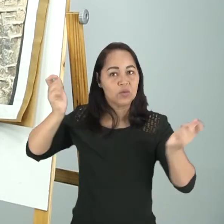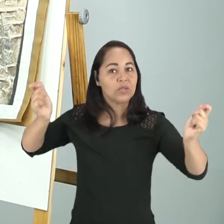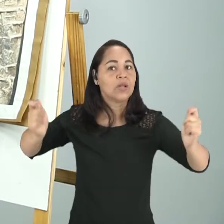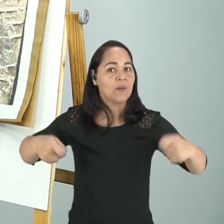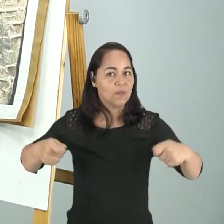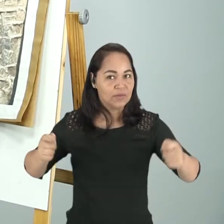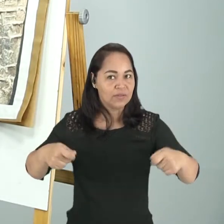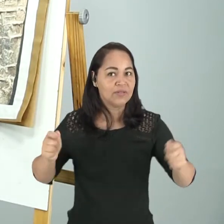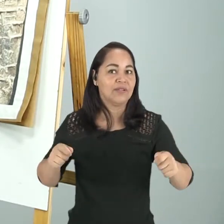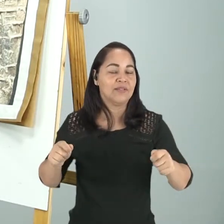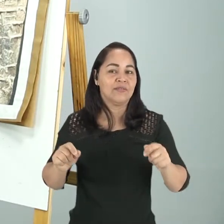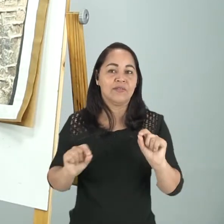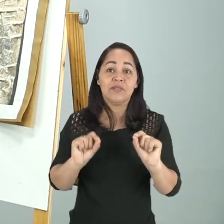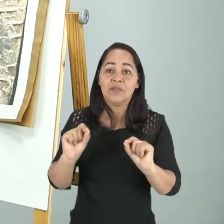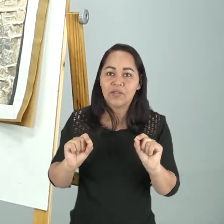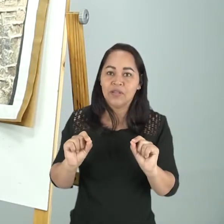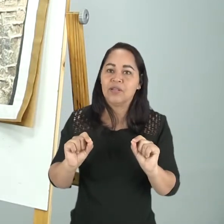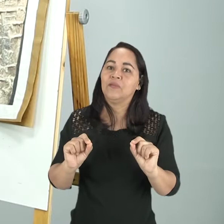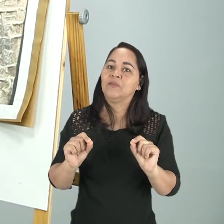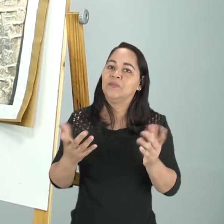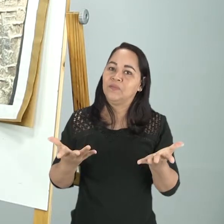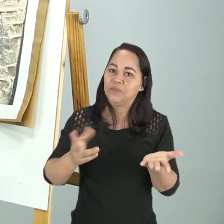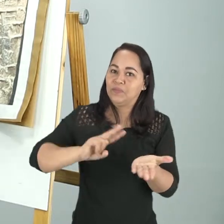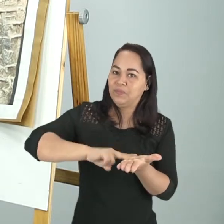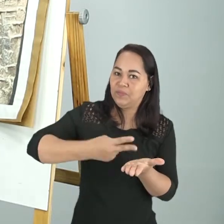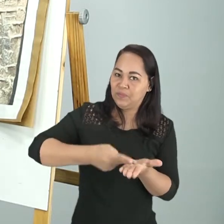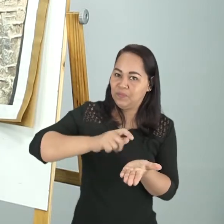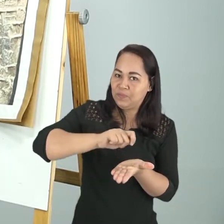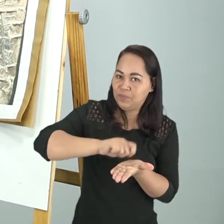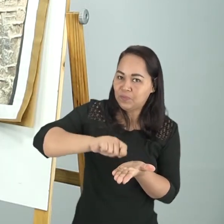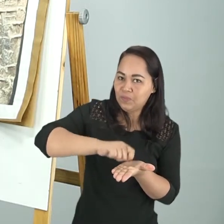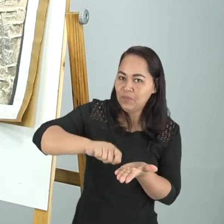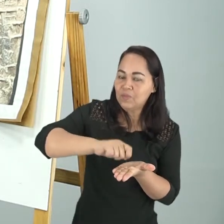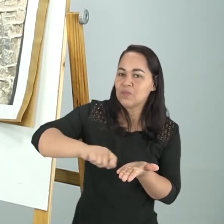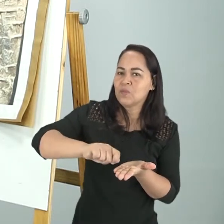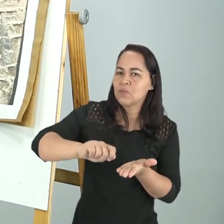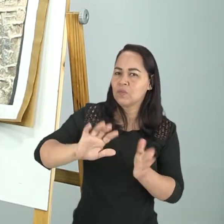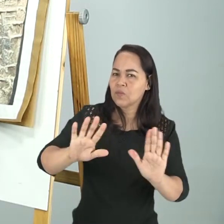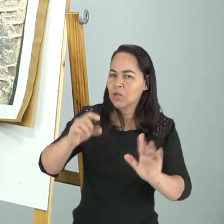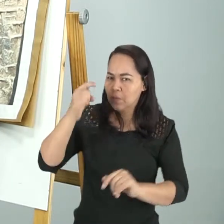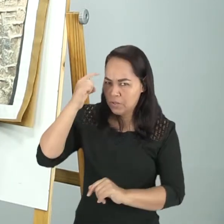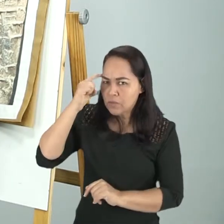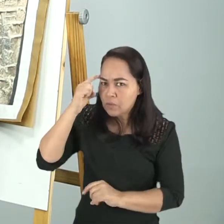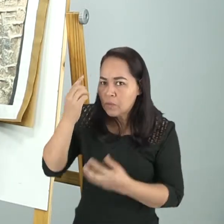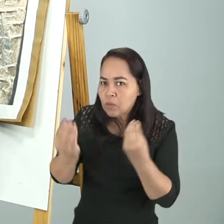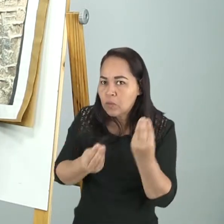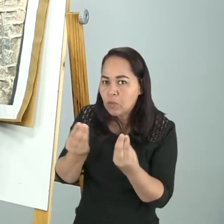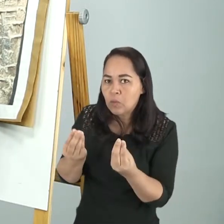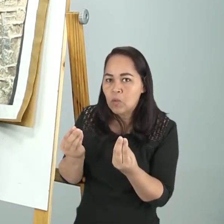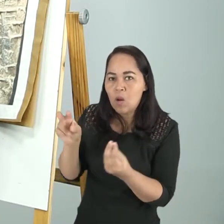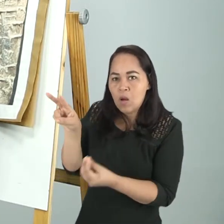fazem esse trabalho. Mas já imaginou ter que ler um texto desse?